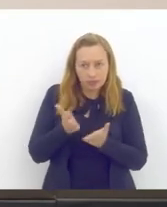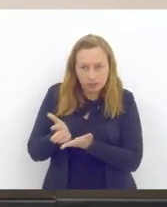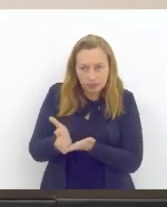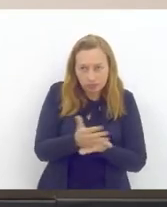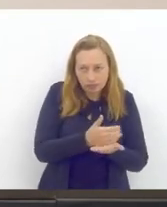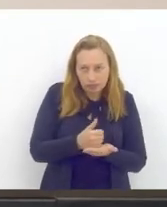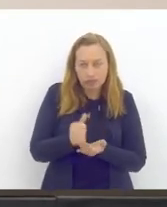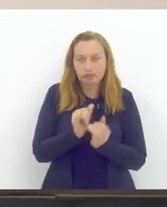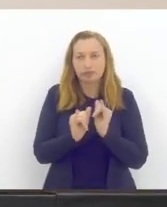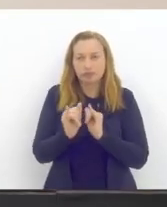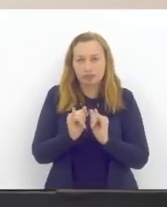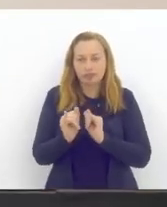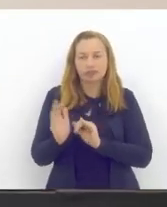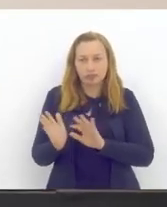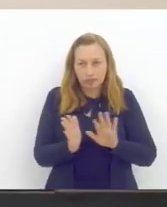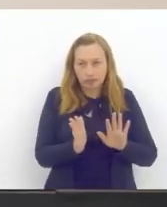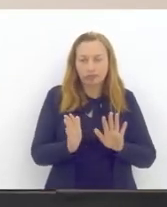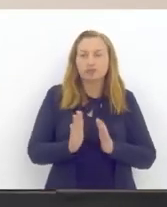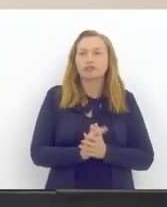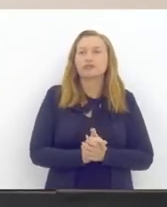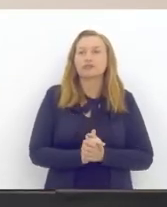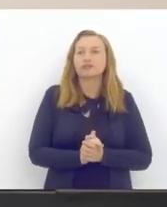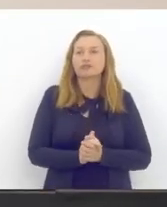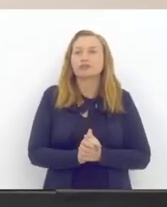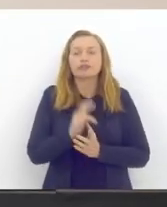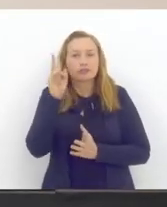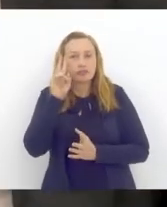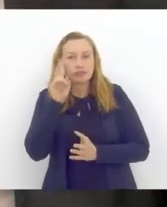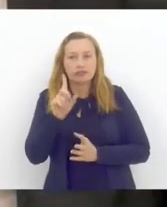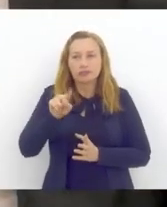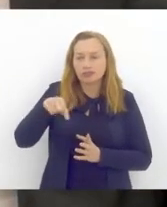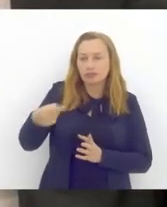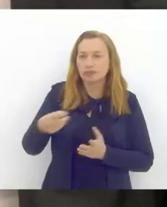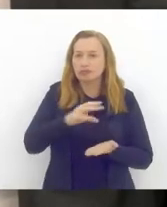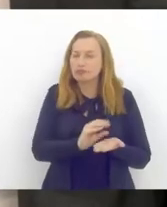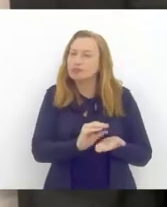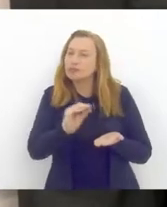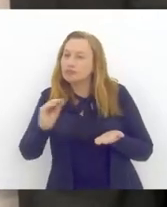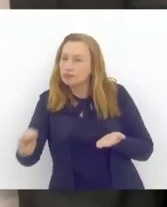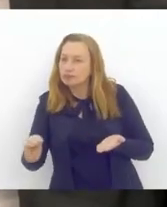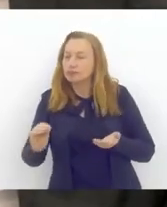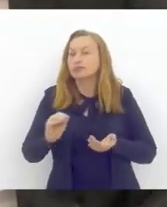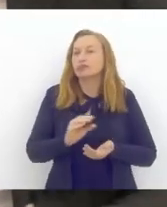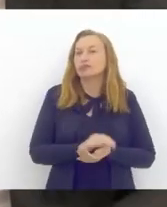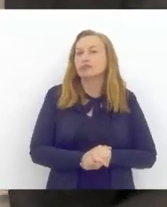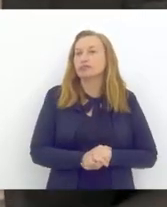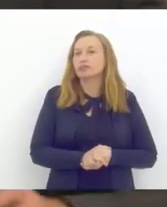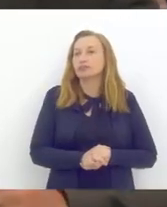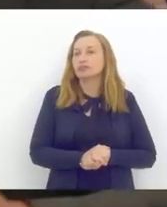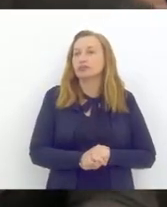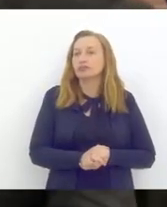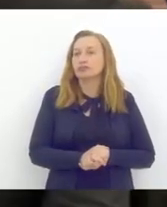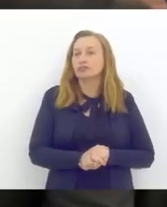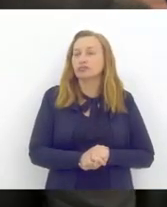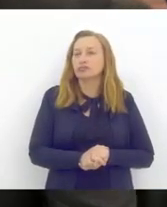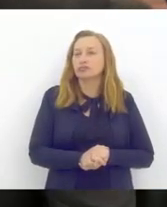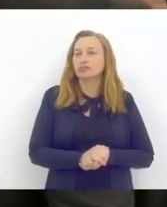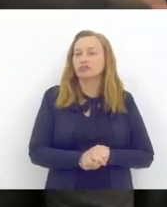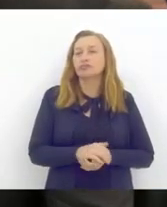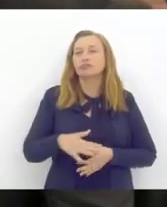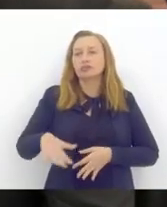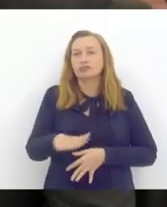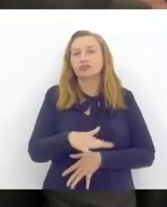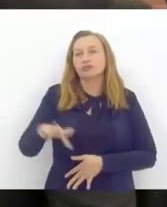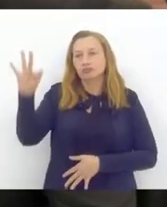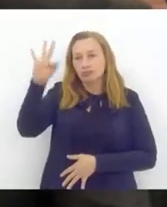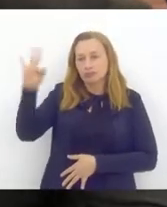de forma sistematizada. É, lembrando que nós temos diversas outras transferências, inclusive transferências no âmbito federal,